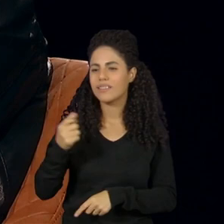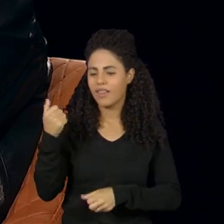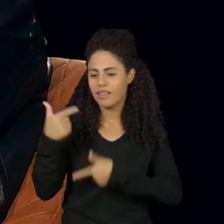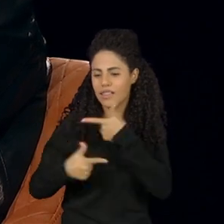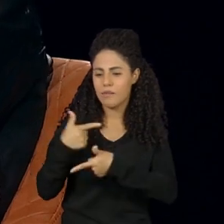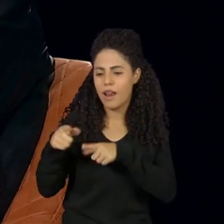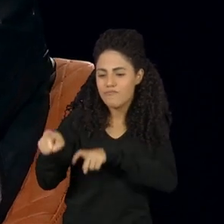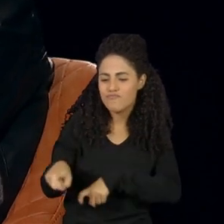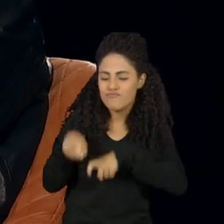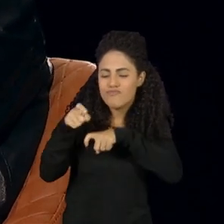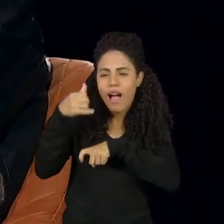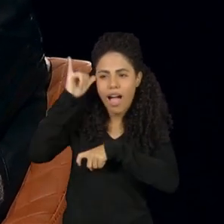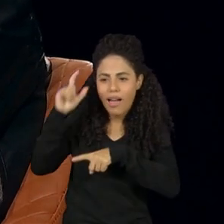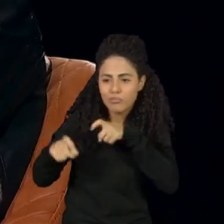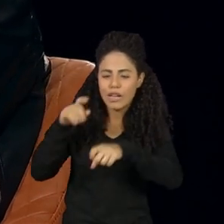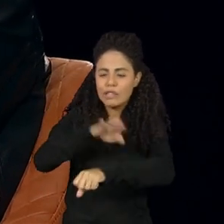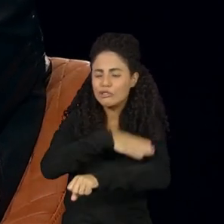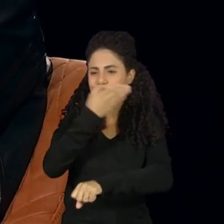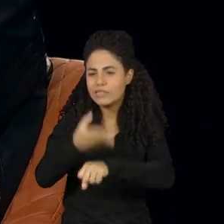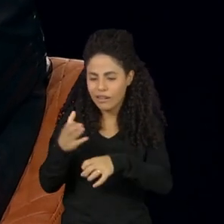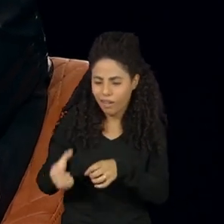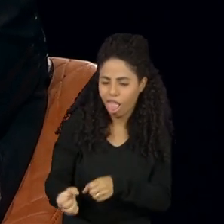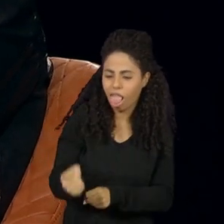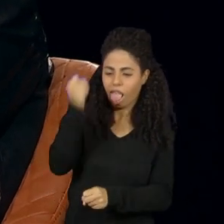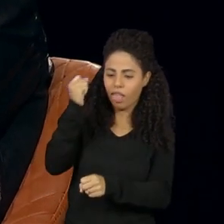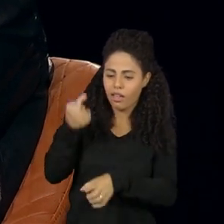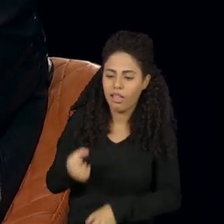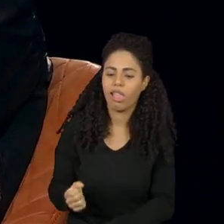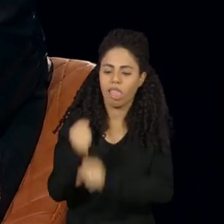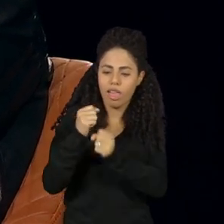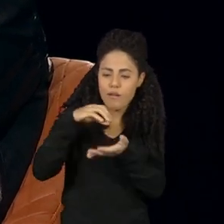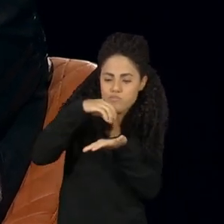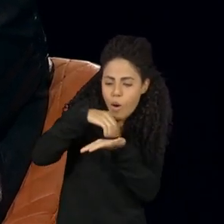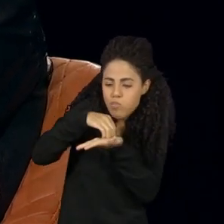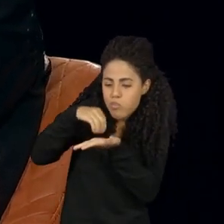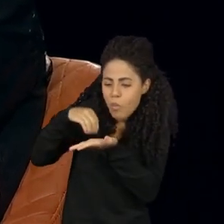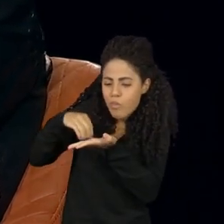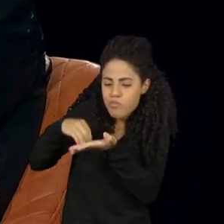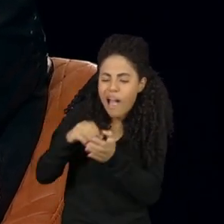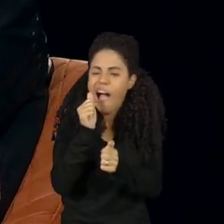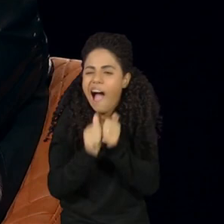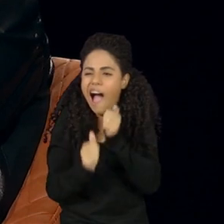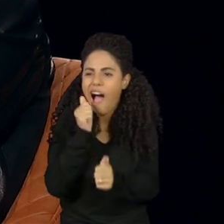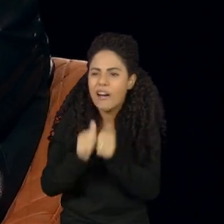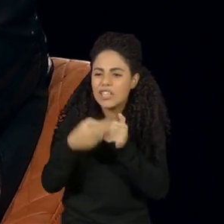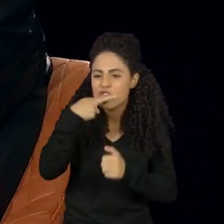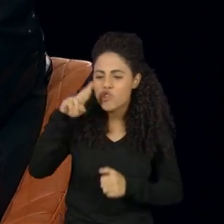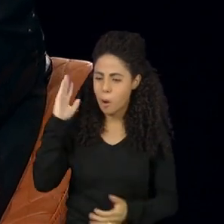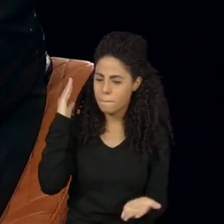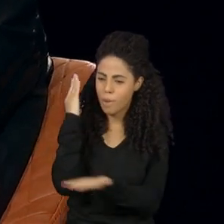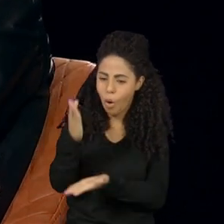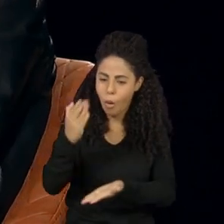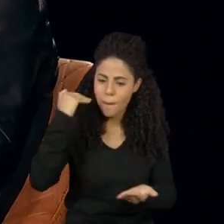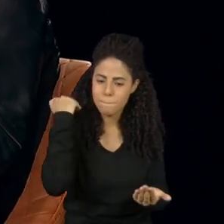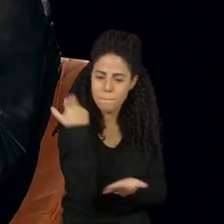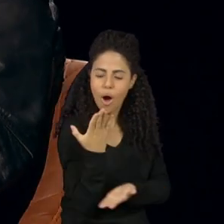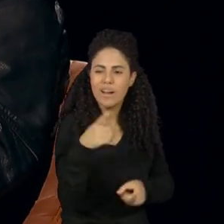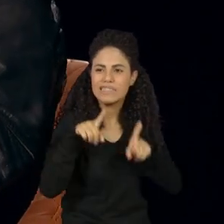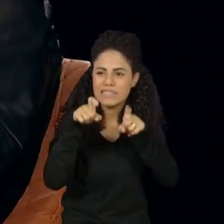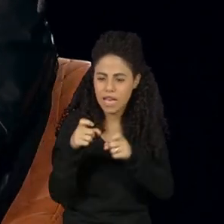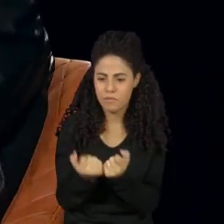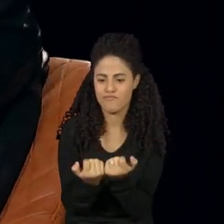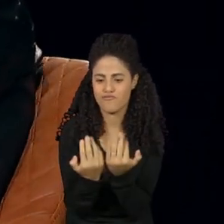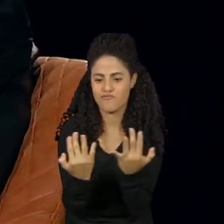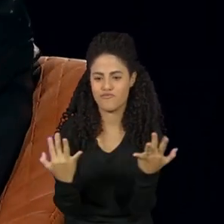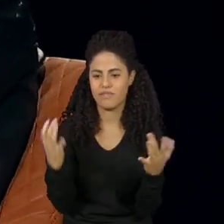exemplo. Você ficava o dia inteiro arrancando soja, né, cortando arroz, cortando cana, arrancando feijão, carpindo,